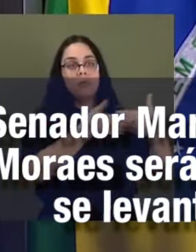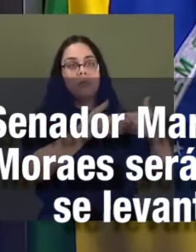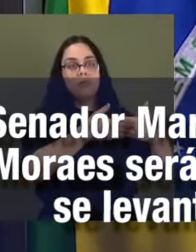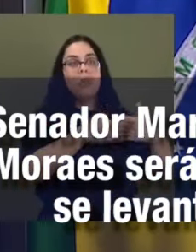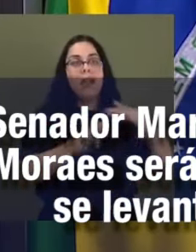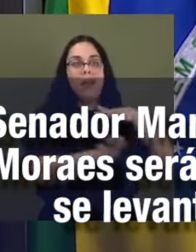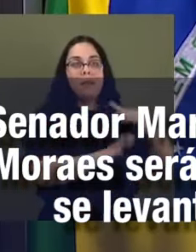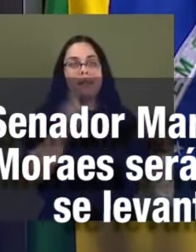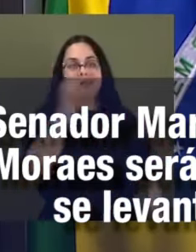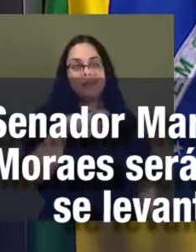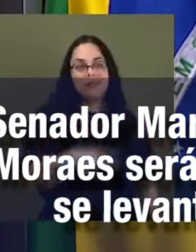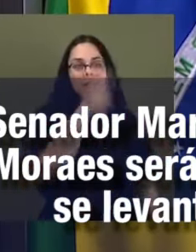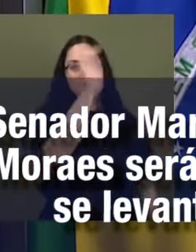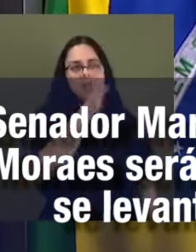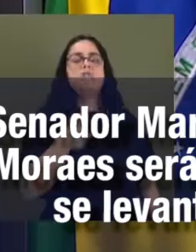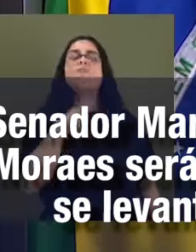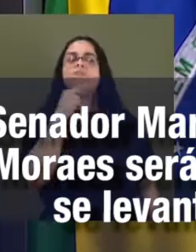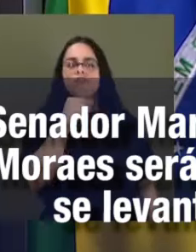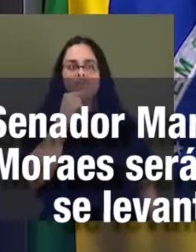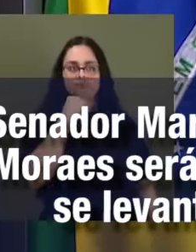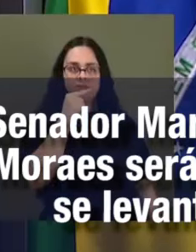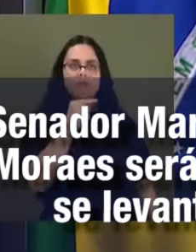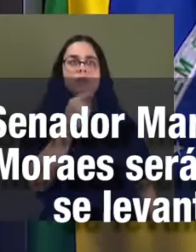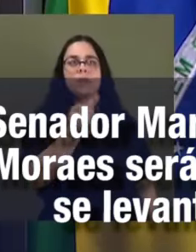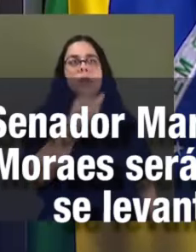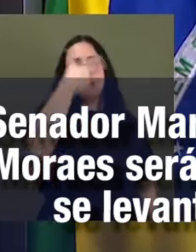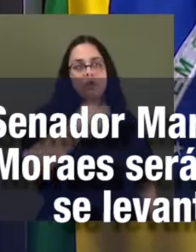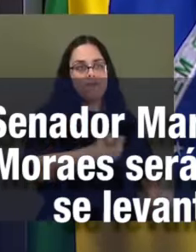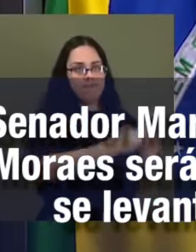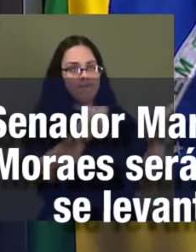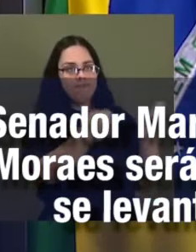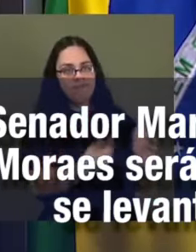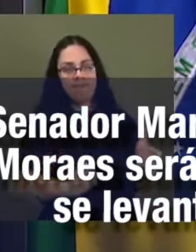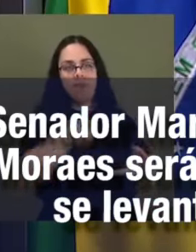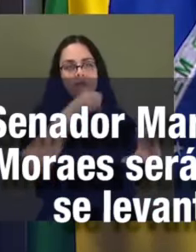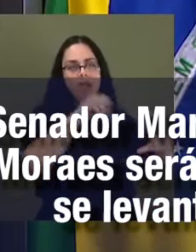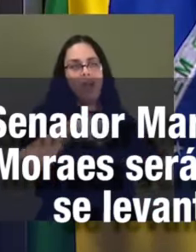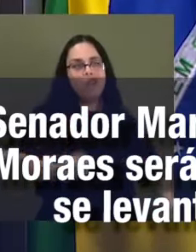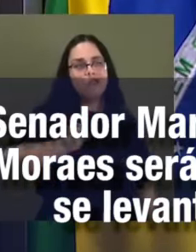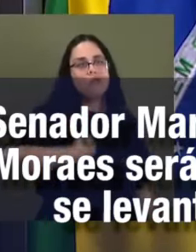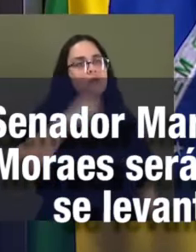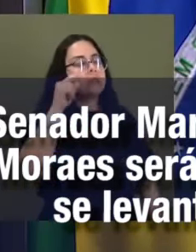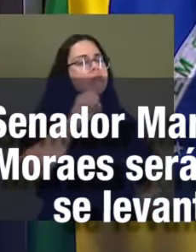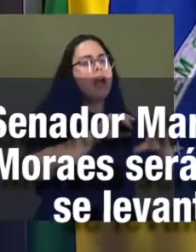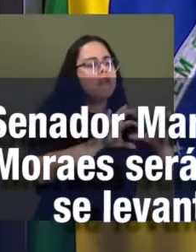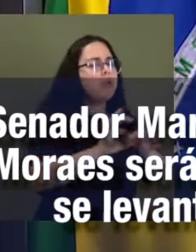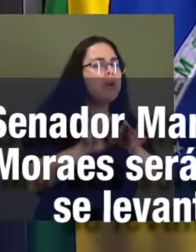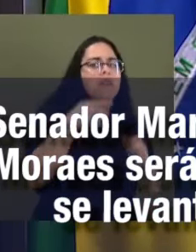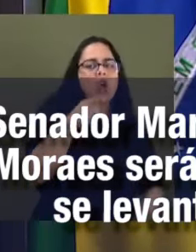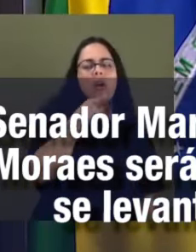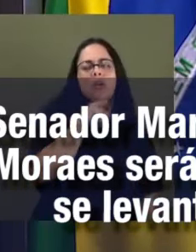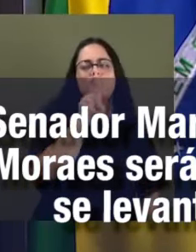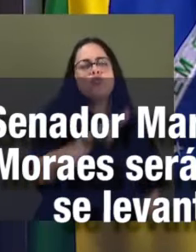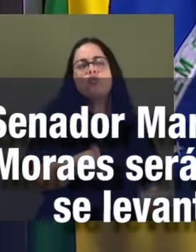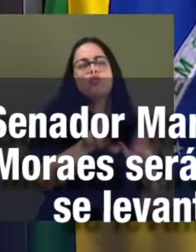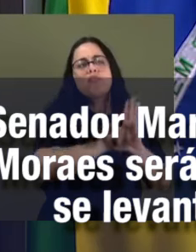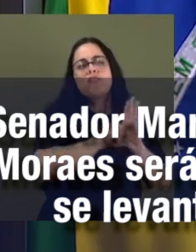Brasil, dentro de uma lei, eu questionei uma repórter que estava ao vivo. Que lei é essa que ele embasou para poder